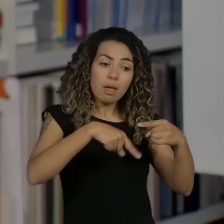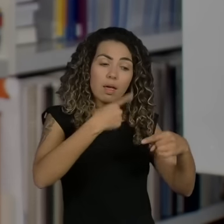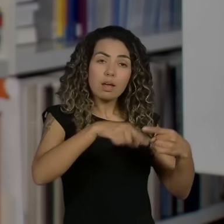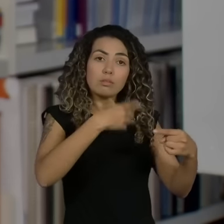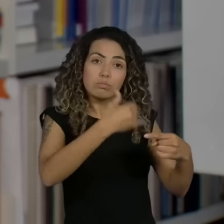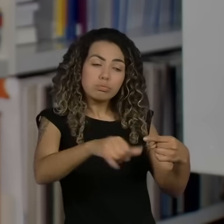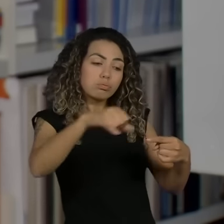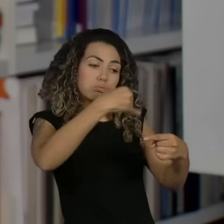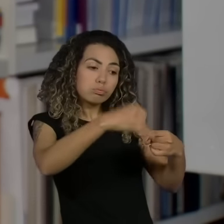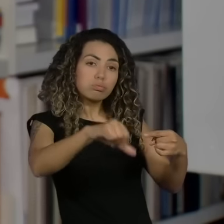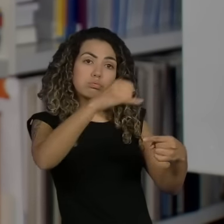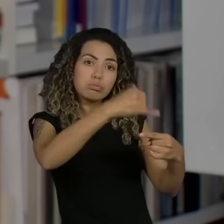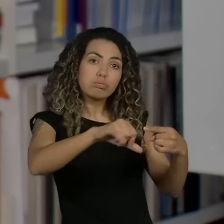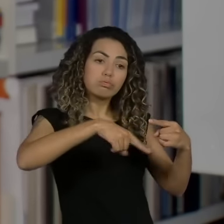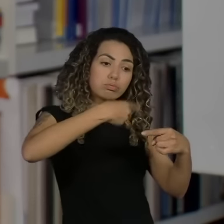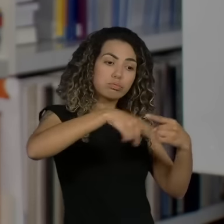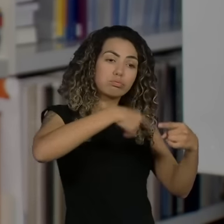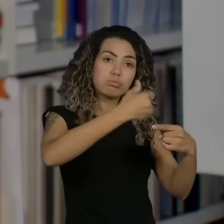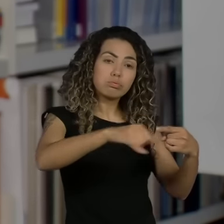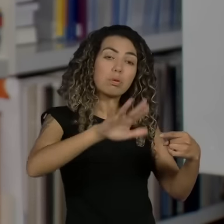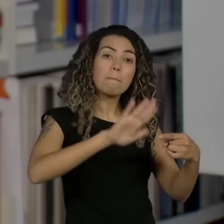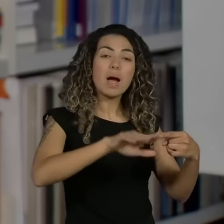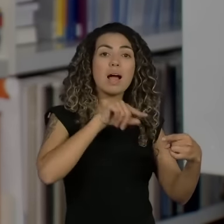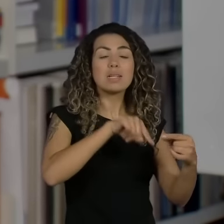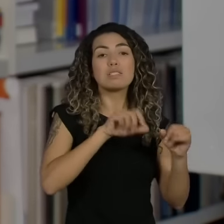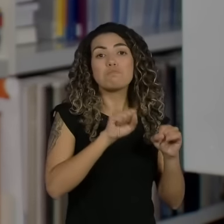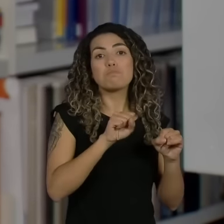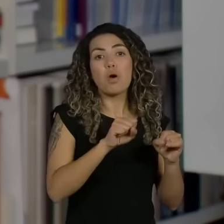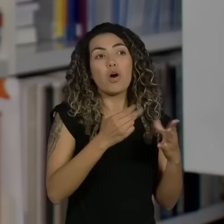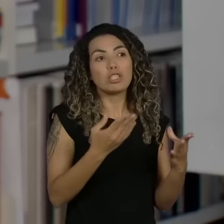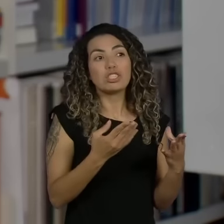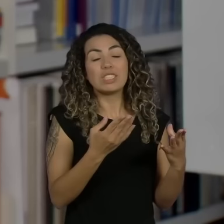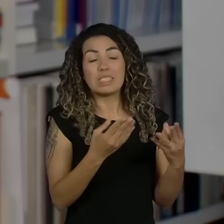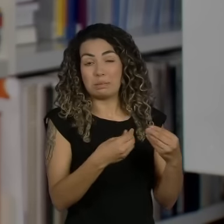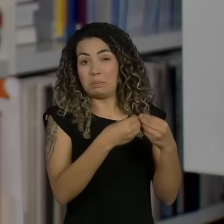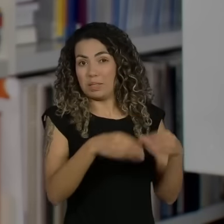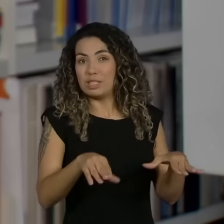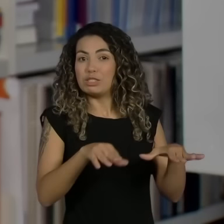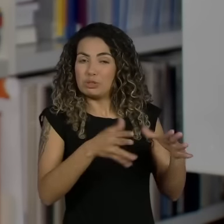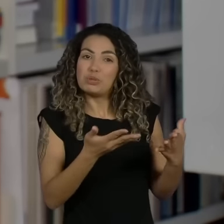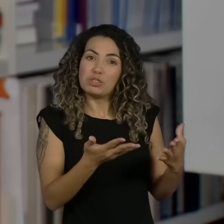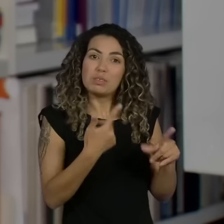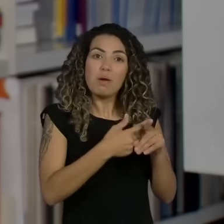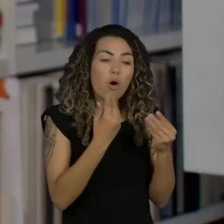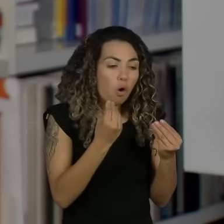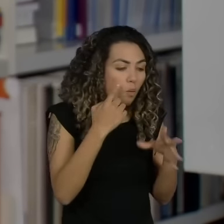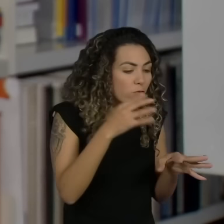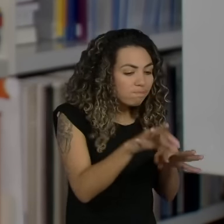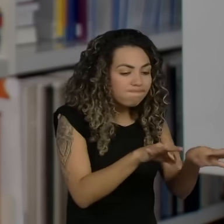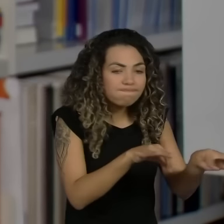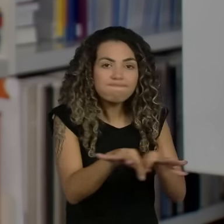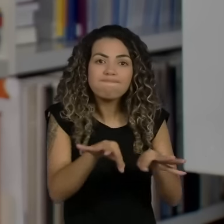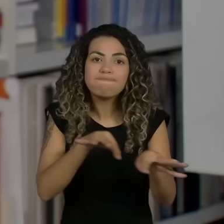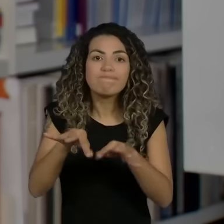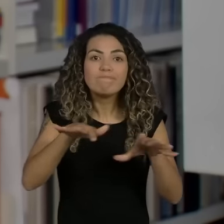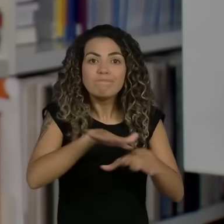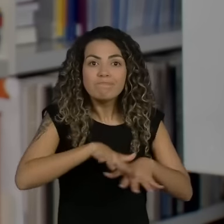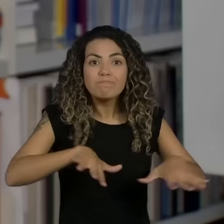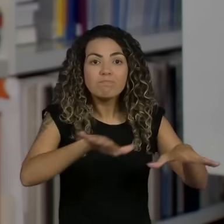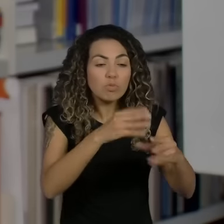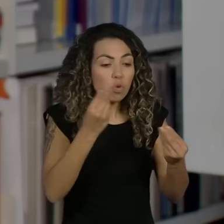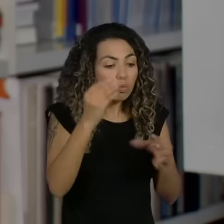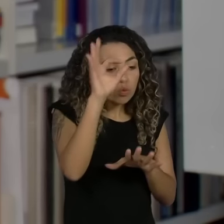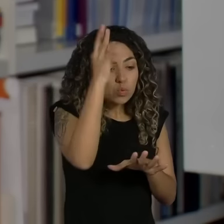mais suscetíveis a eventos extremos, e a variação hídrica que é imprevisível, Então,